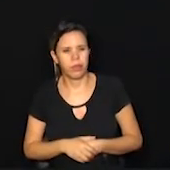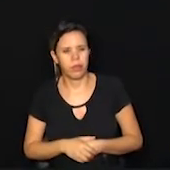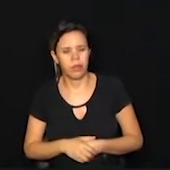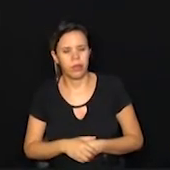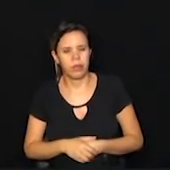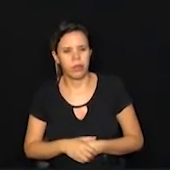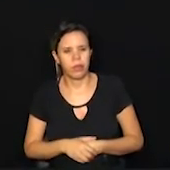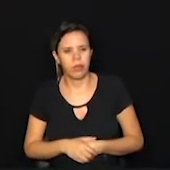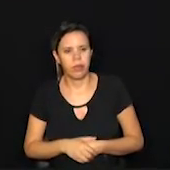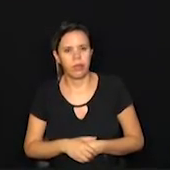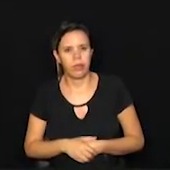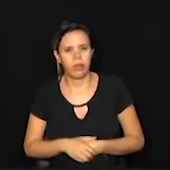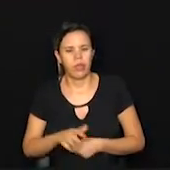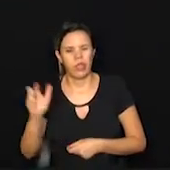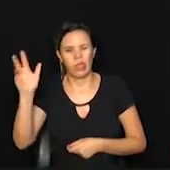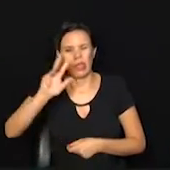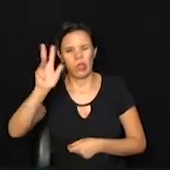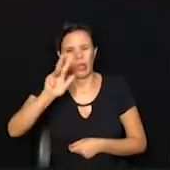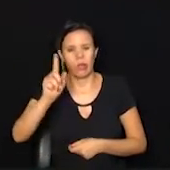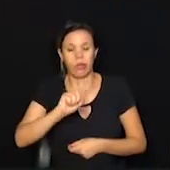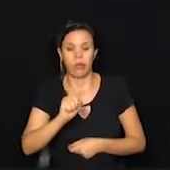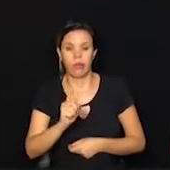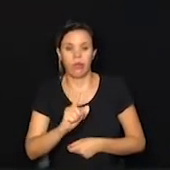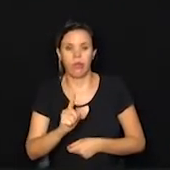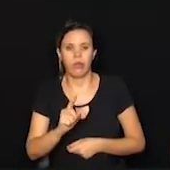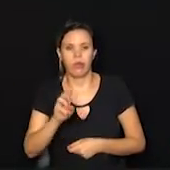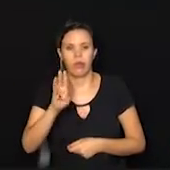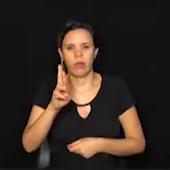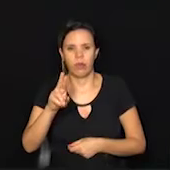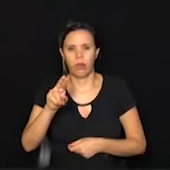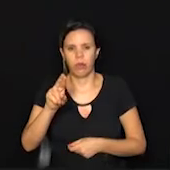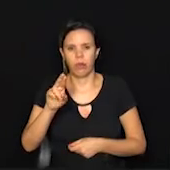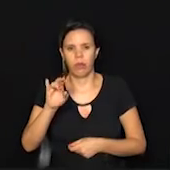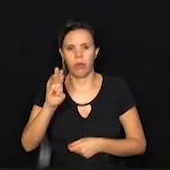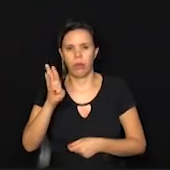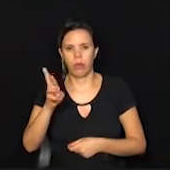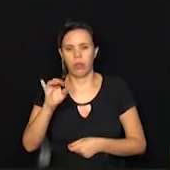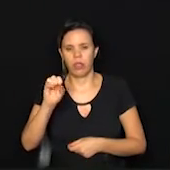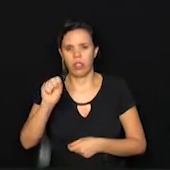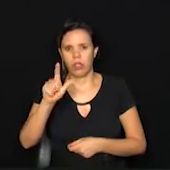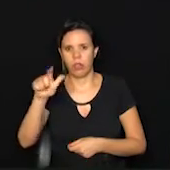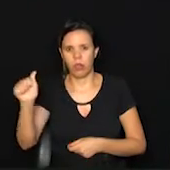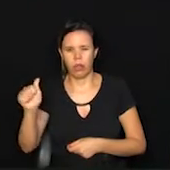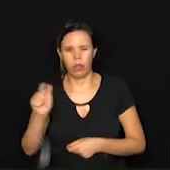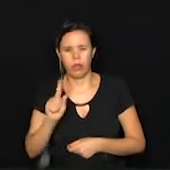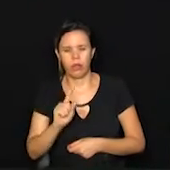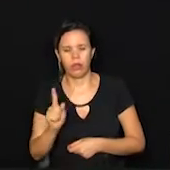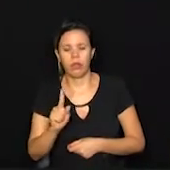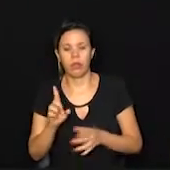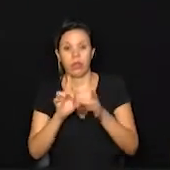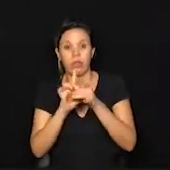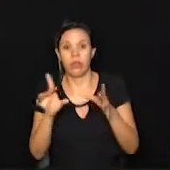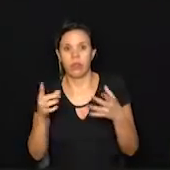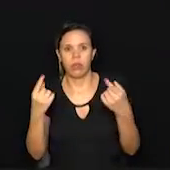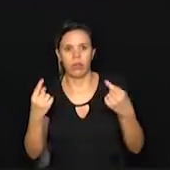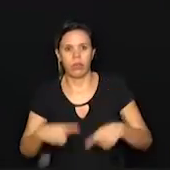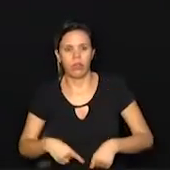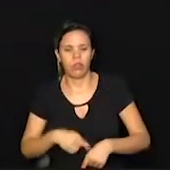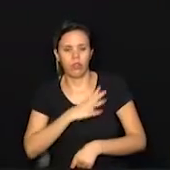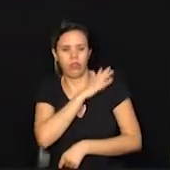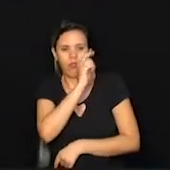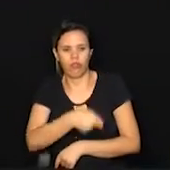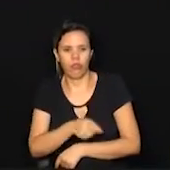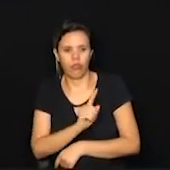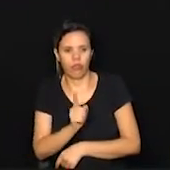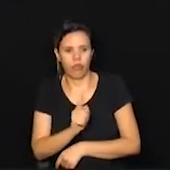e o Lula não o Brizola não algum Democrata que tenha se oposto a ditadura